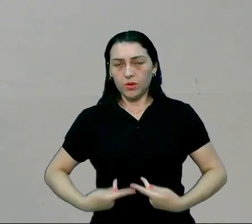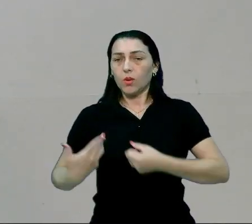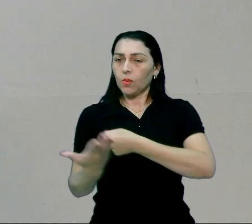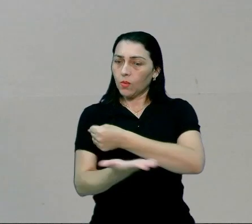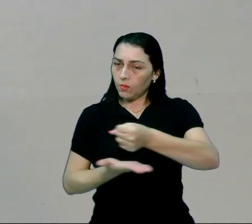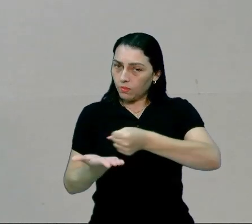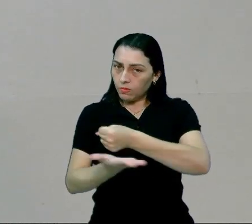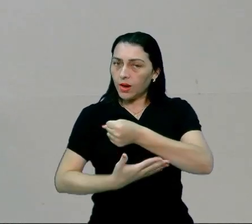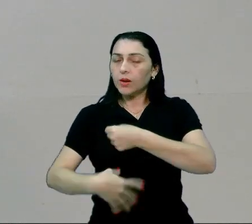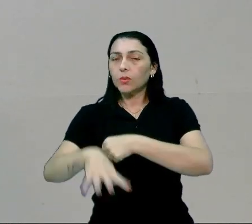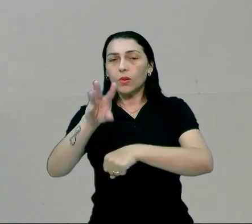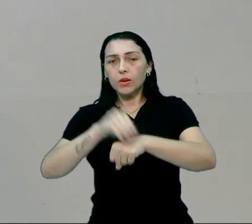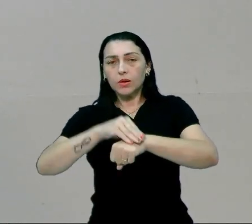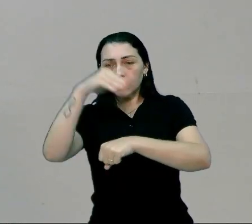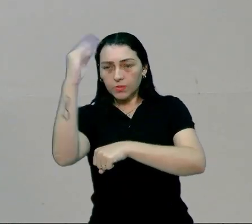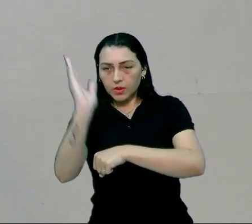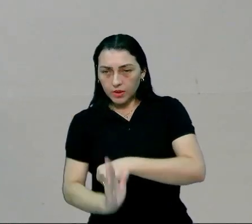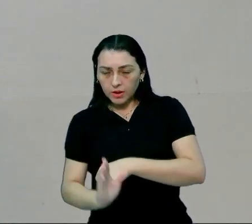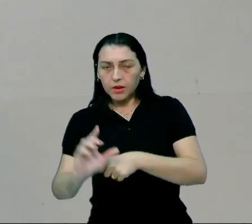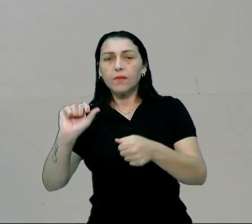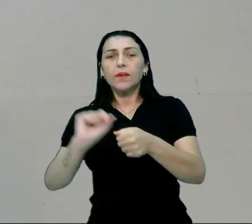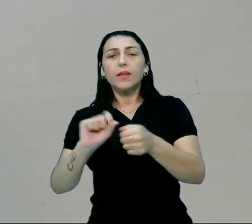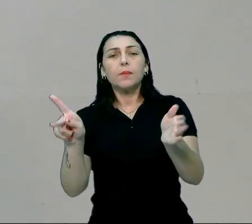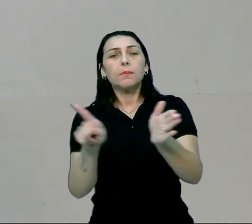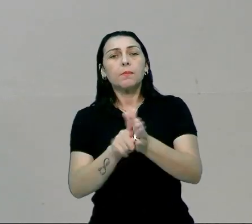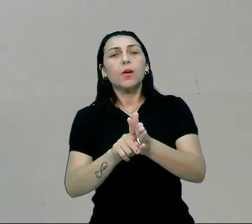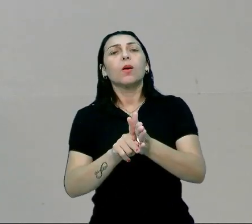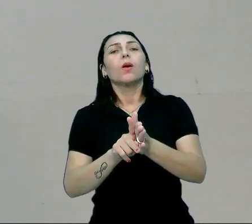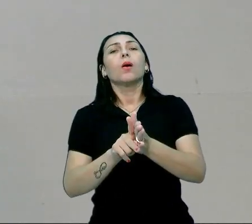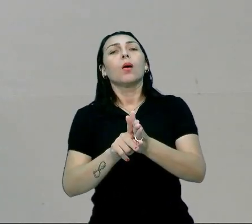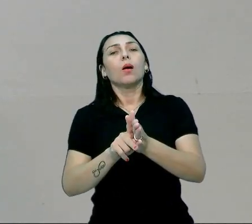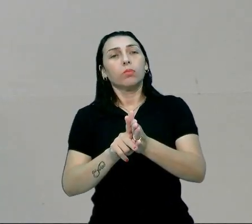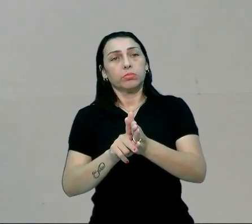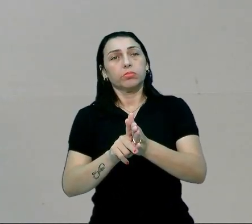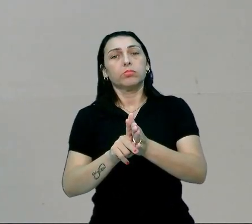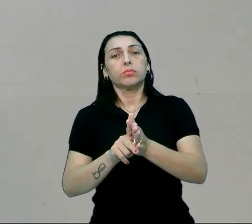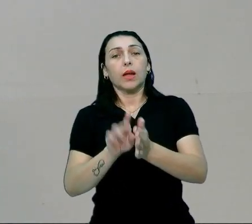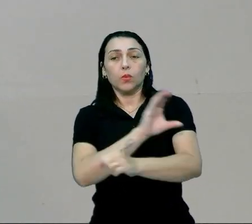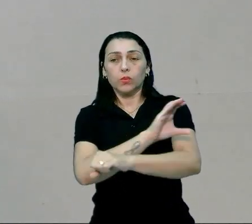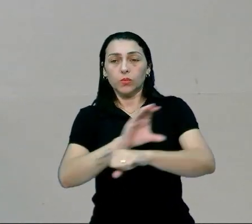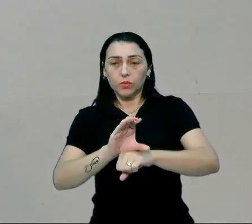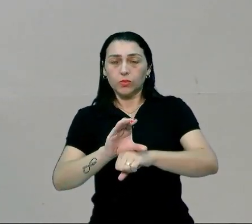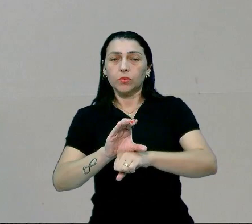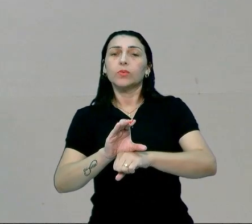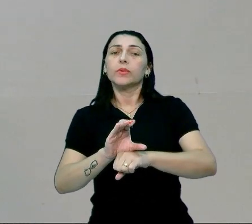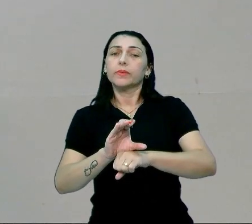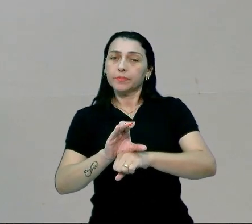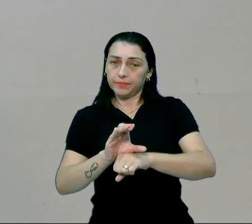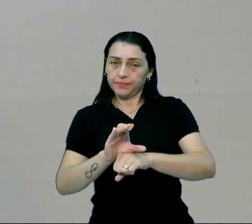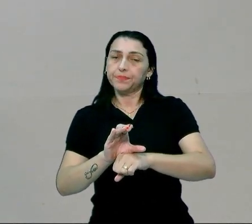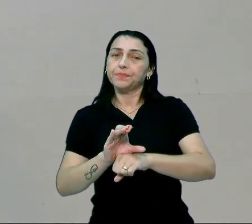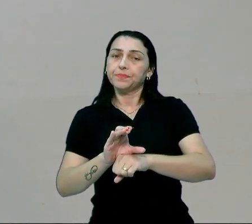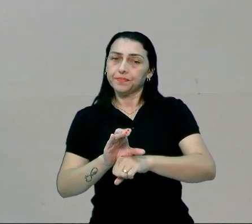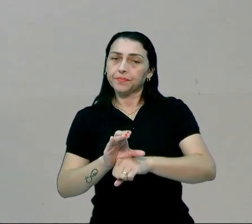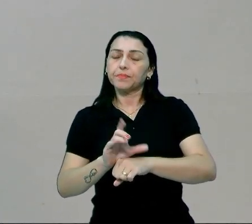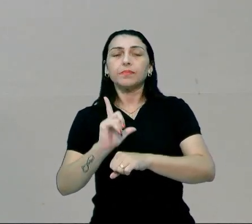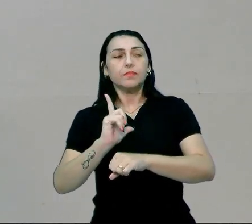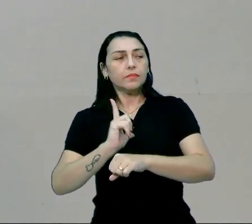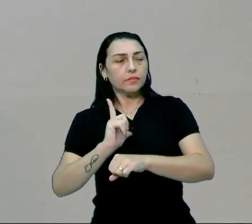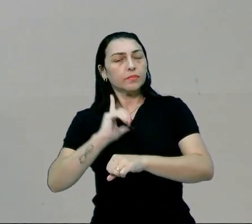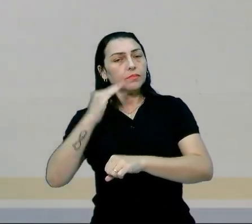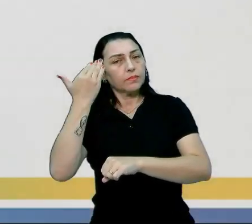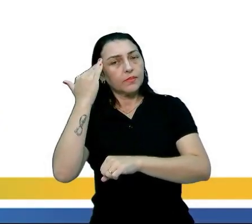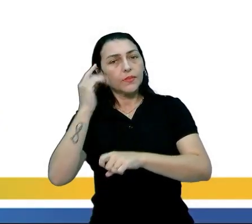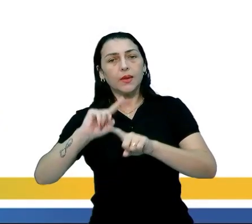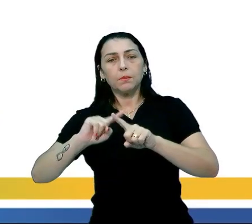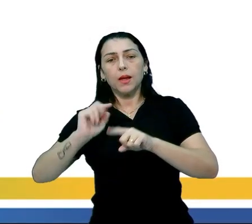no conhecimento brasileiro, justamente fazer parte da matriz nacional. Então tem todo esse direcionamento. Então aqui tem essa compreensão,